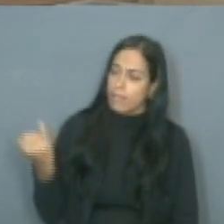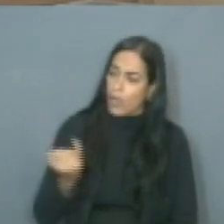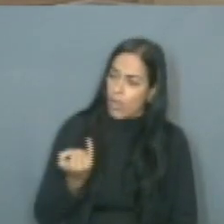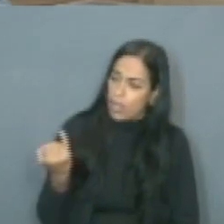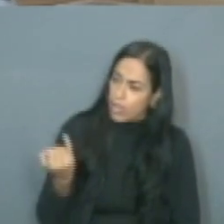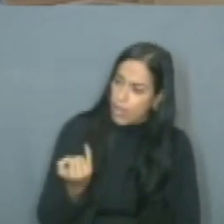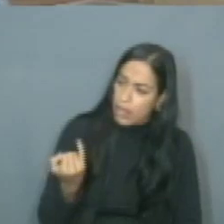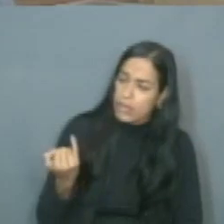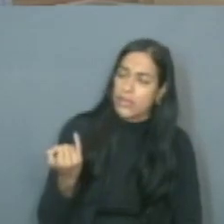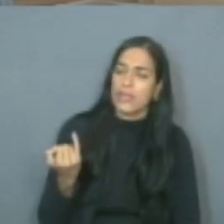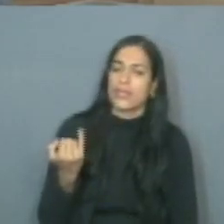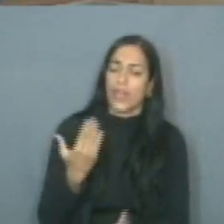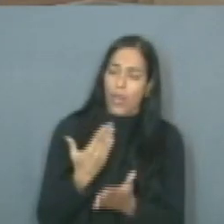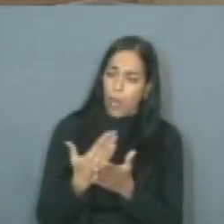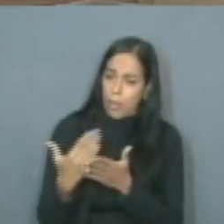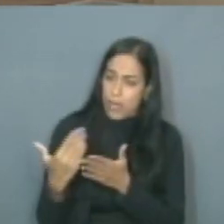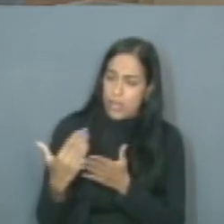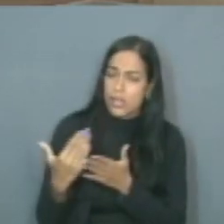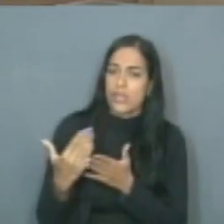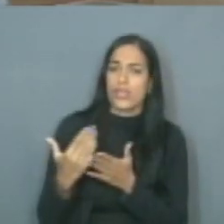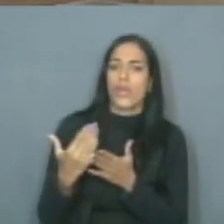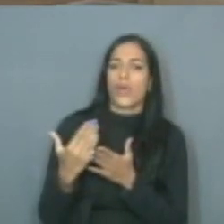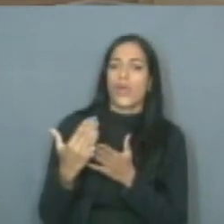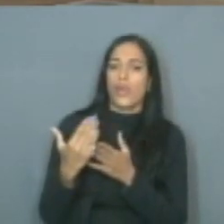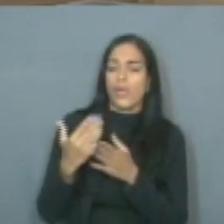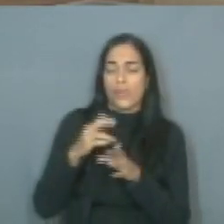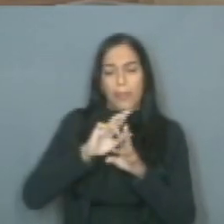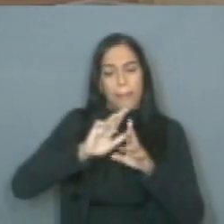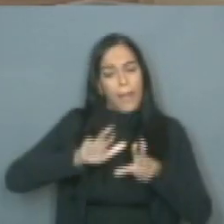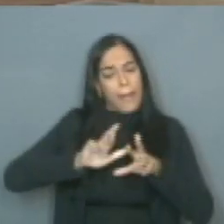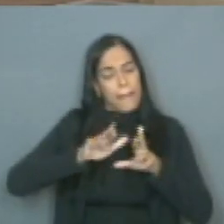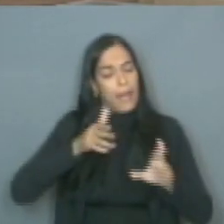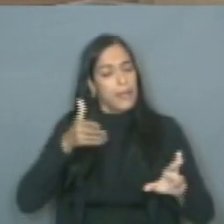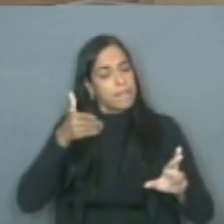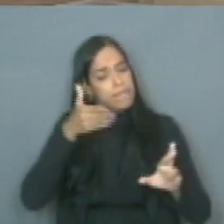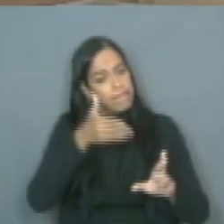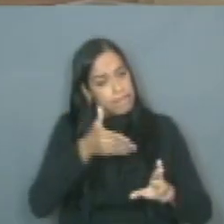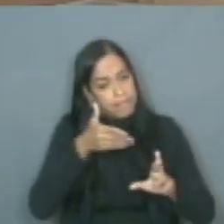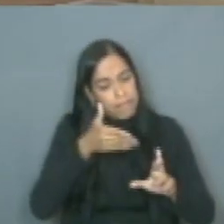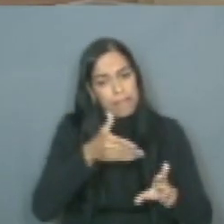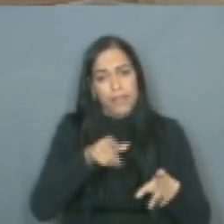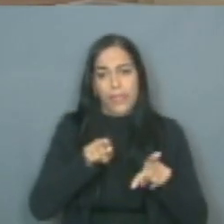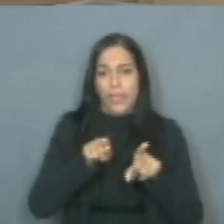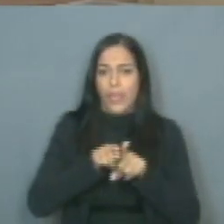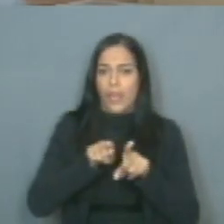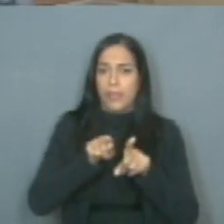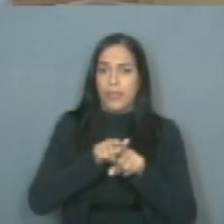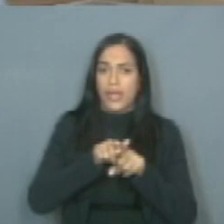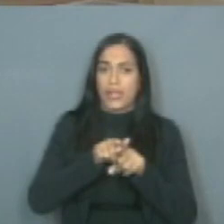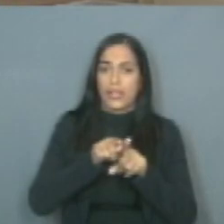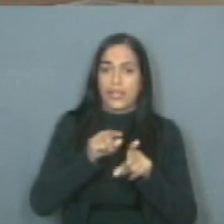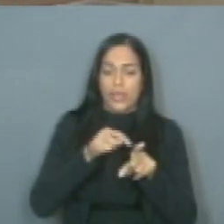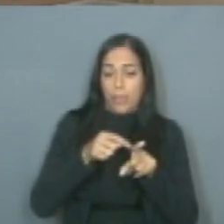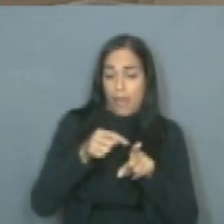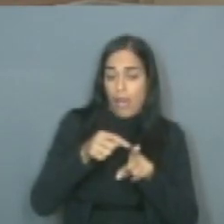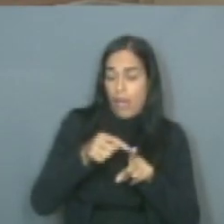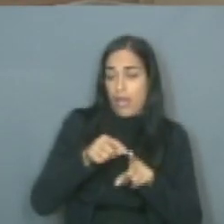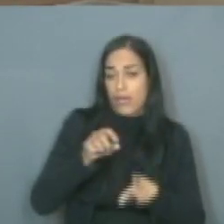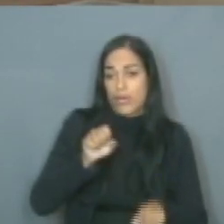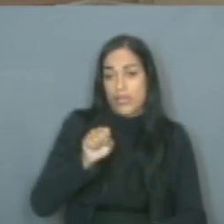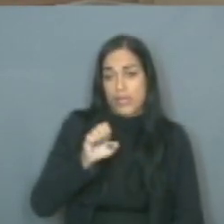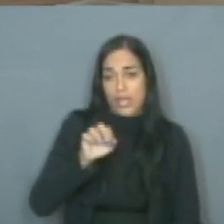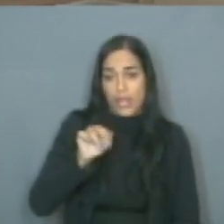A gente iniciou essas tratativas com diversos representantes de Setúbal, como por exemplo